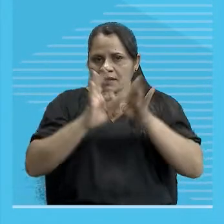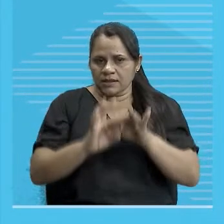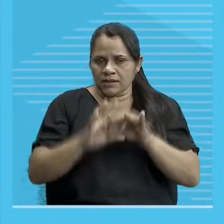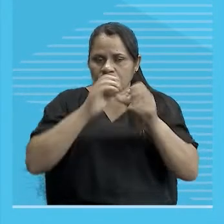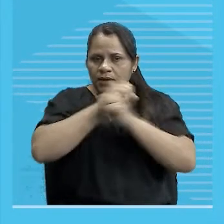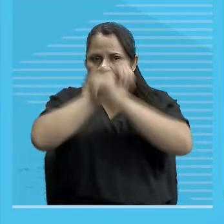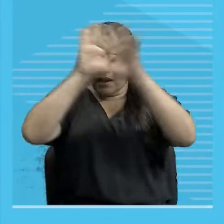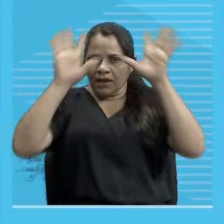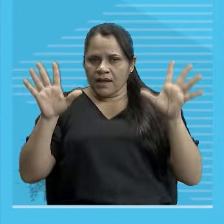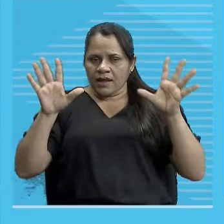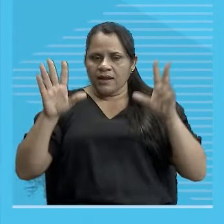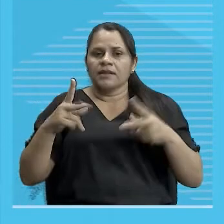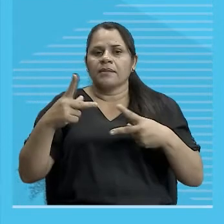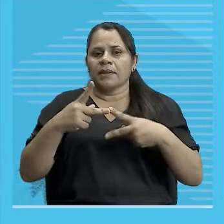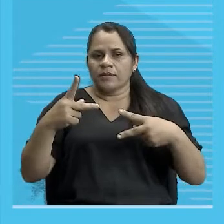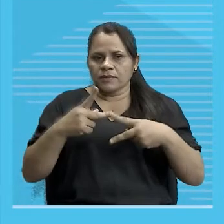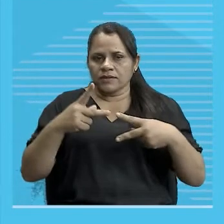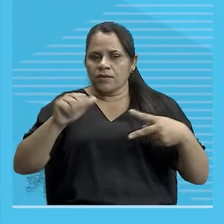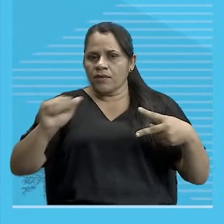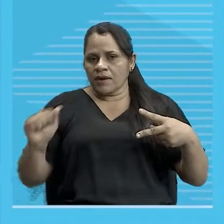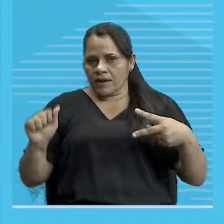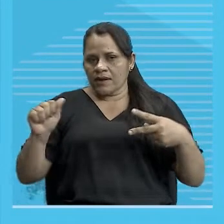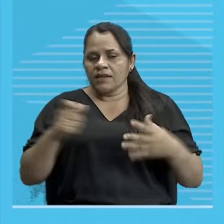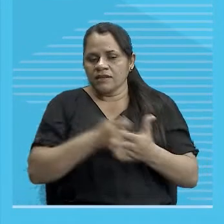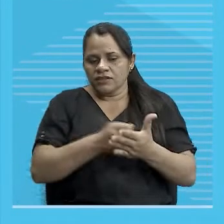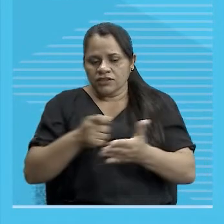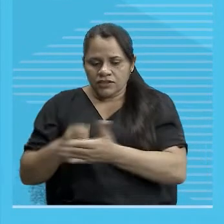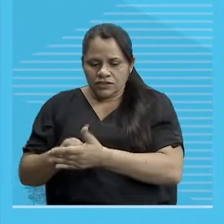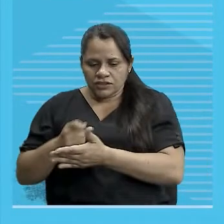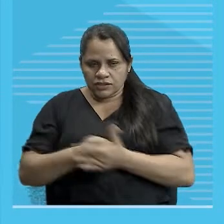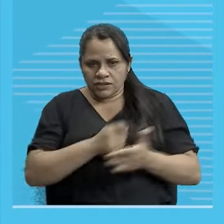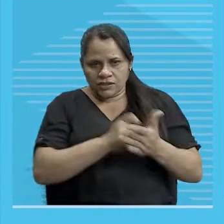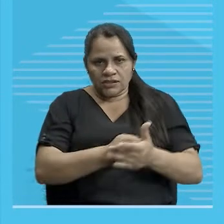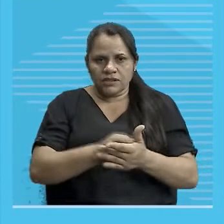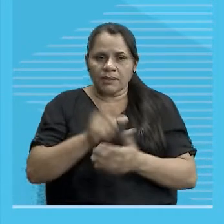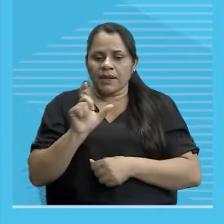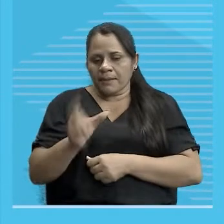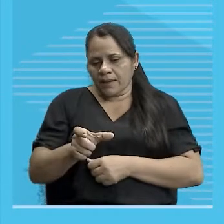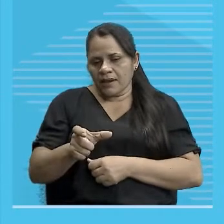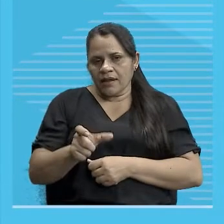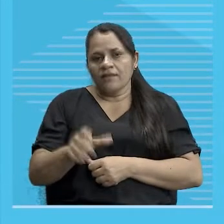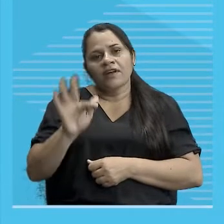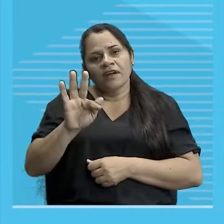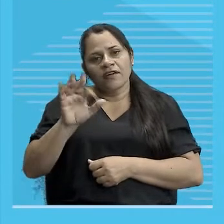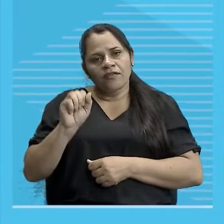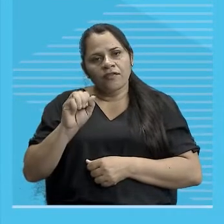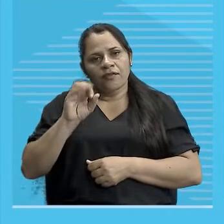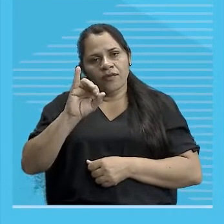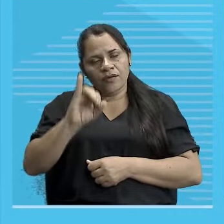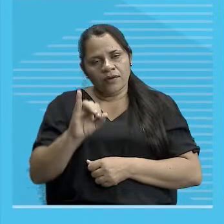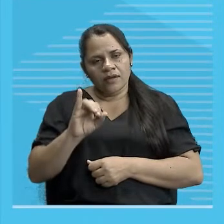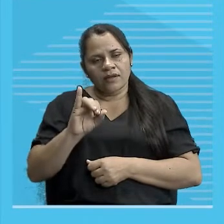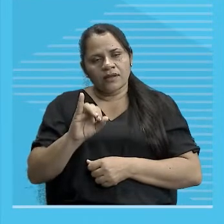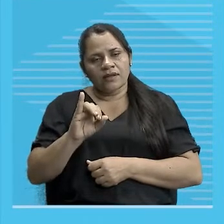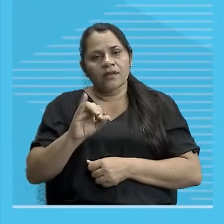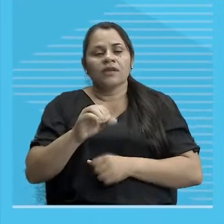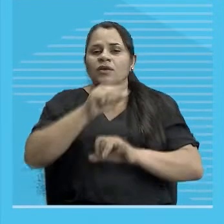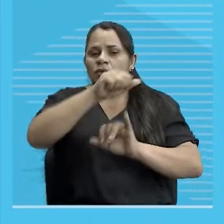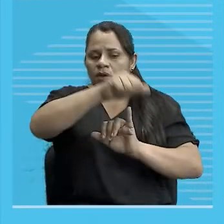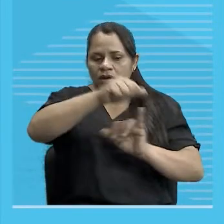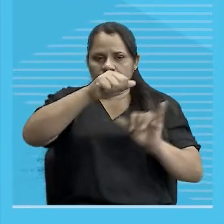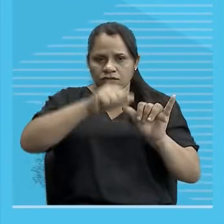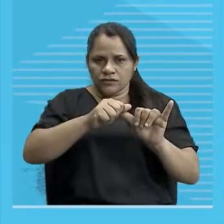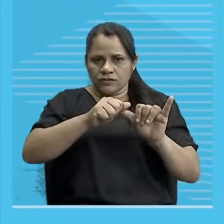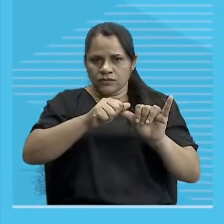clara entre a preposição a, exigida pelo termo regente, o verbo foi, e o artigo a, que eu posso antepor ao